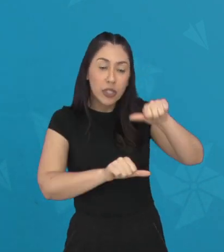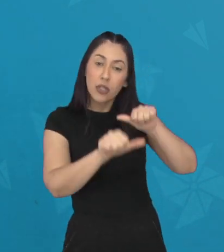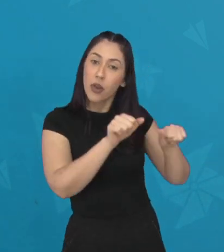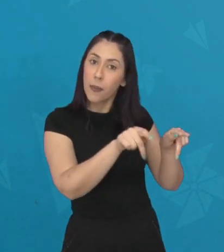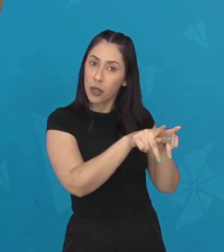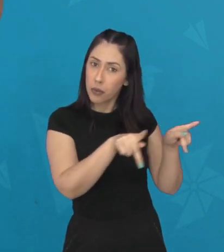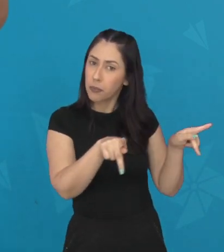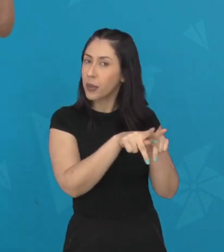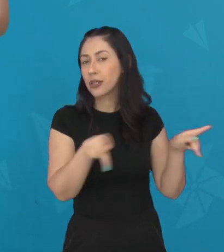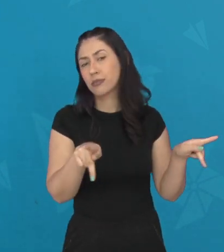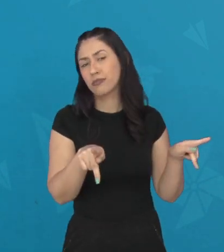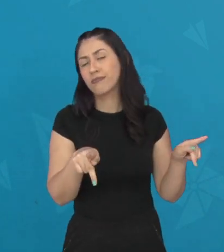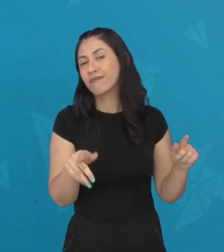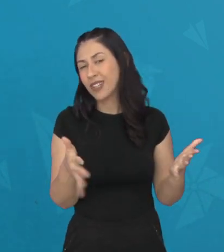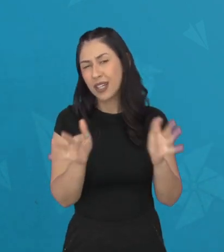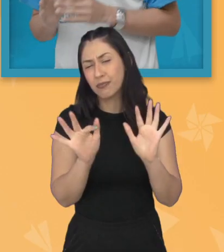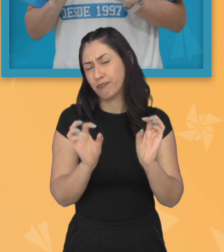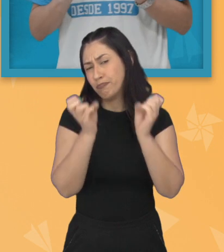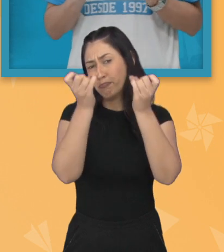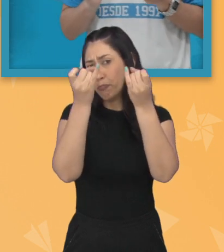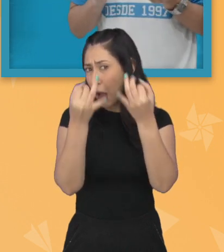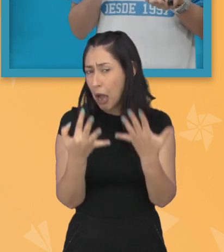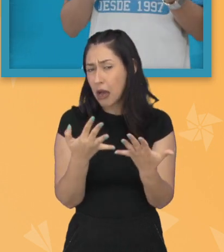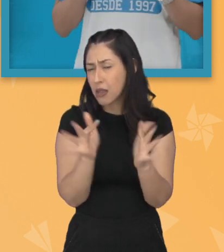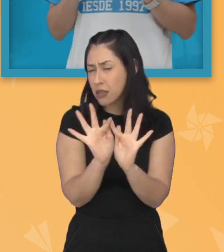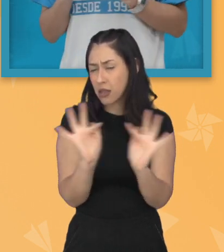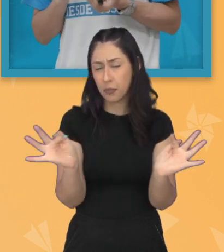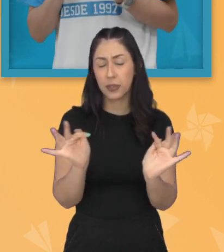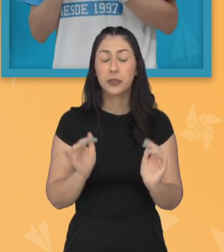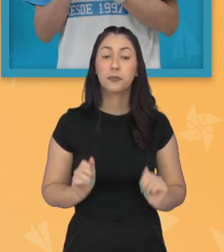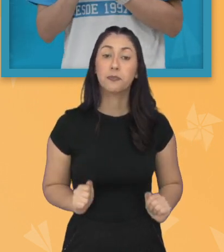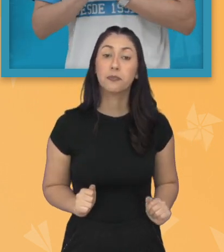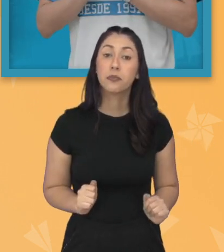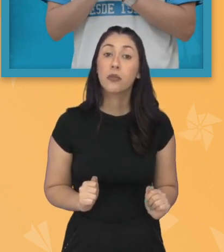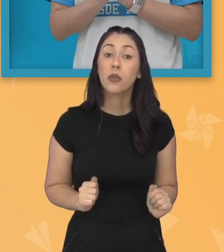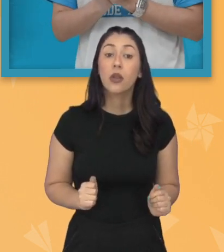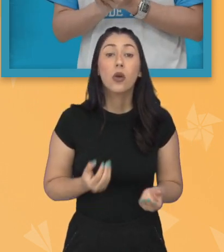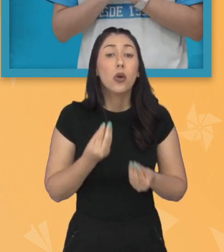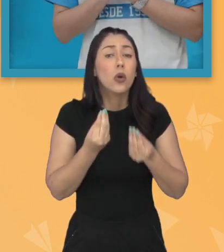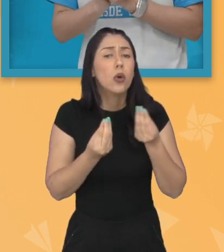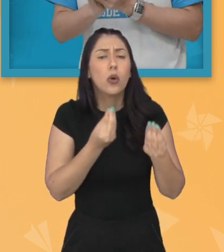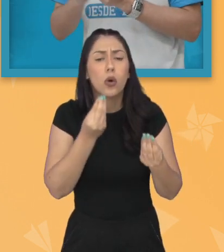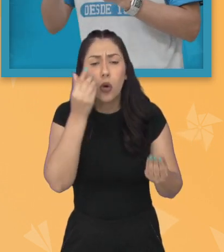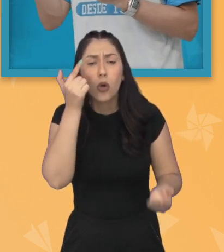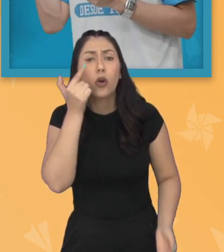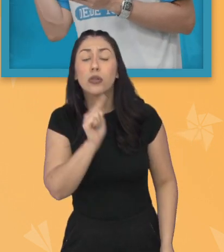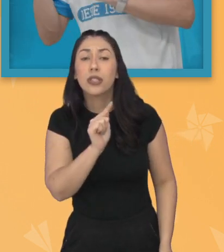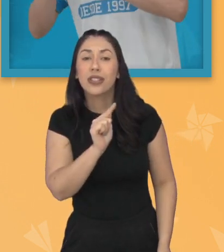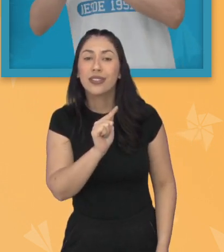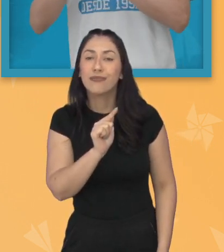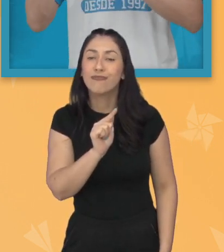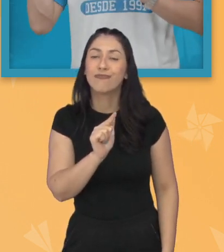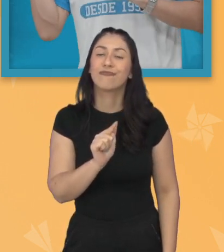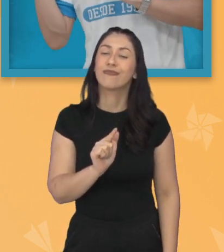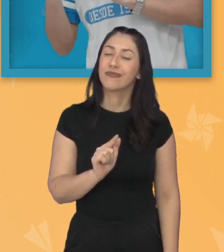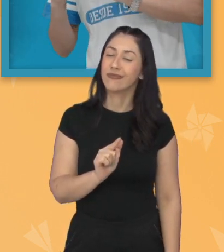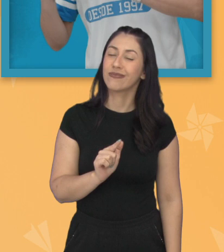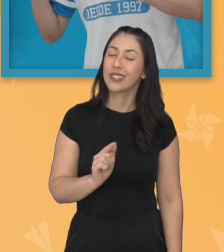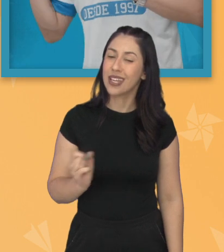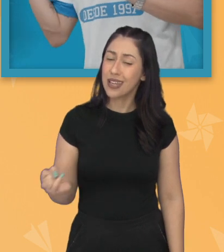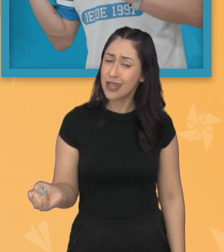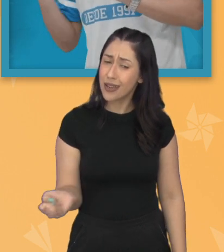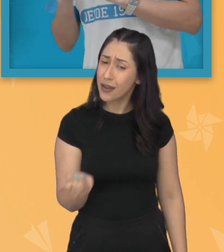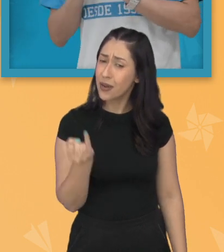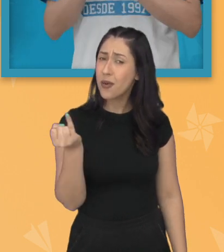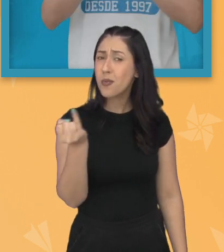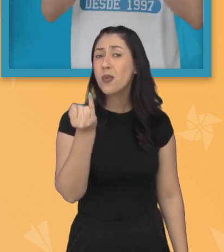bem simplificada, é isso, né? Para a gente conseguir isso, uma das coisas mais importantes, mais fundamentais, que está até descrita ao